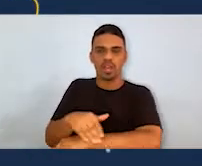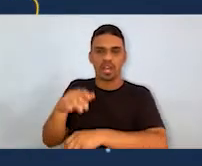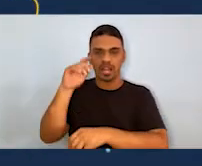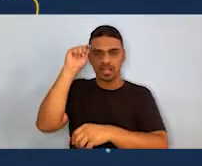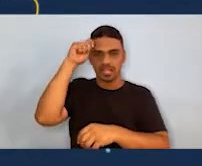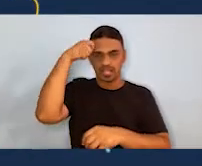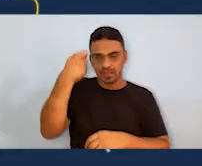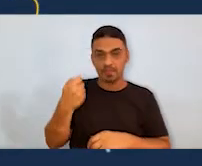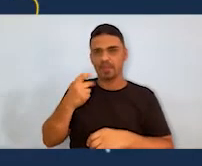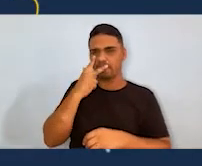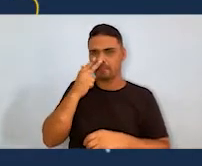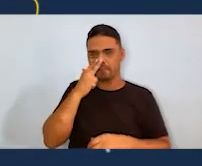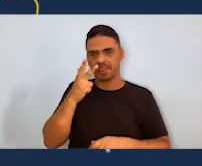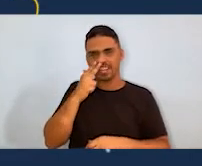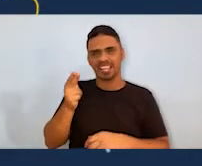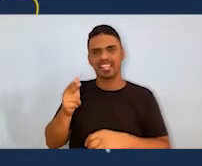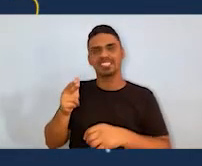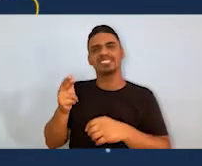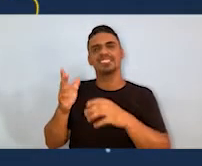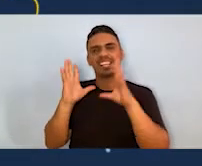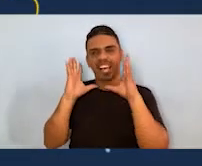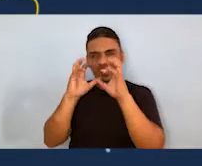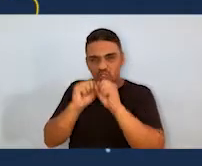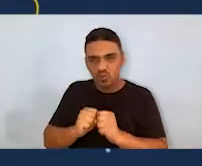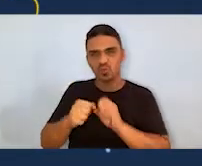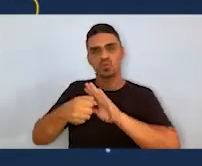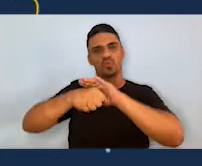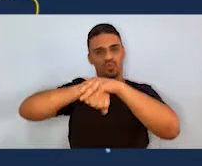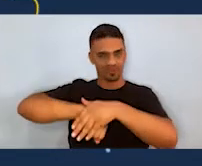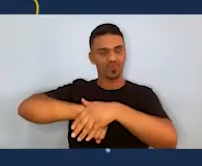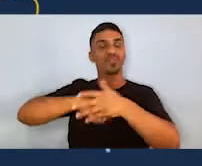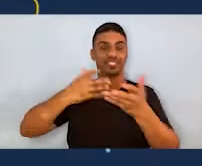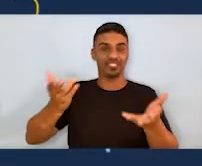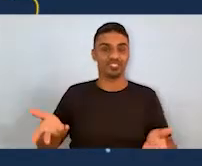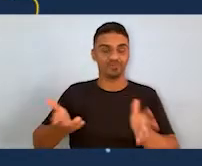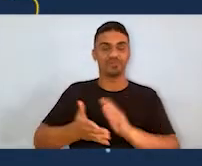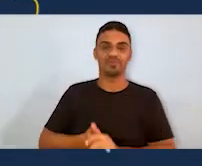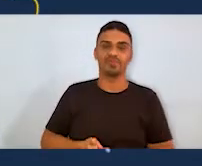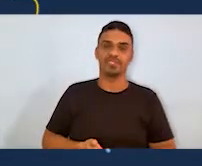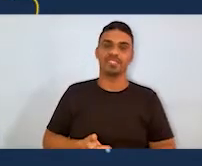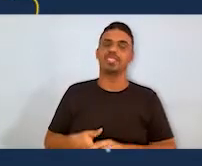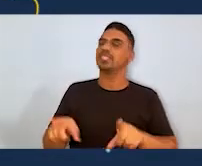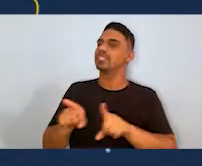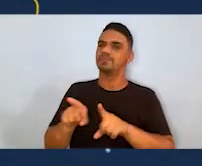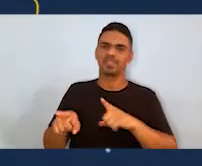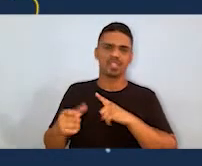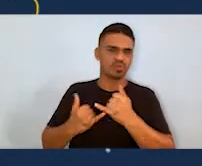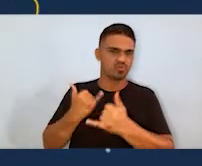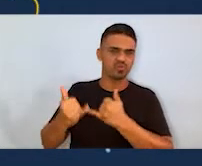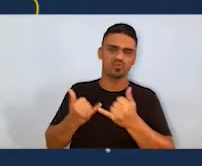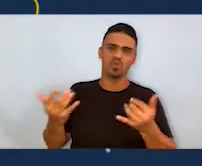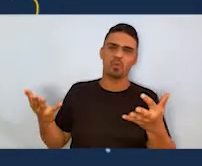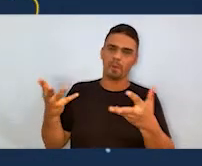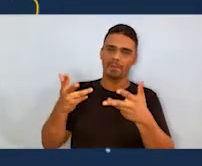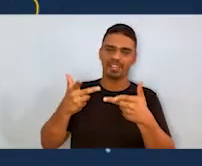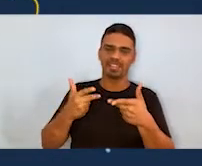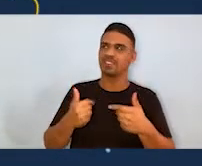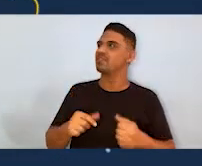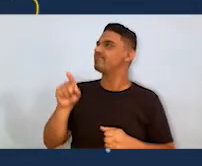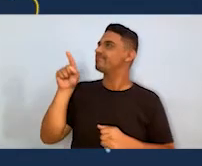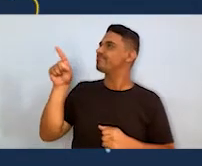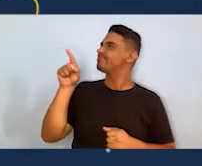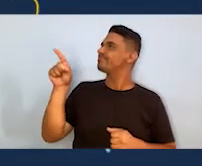noite. E isso é muito legal. Chrono Trigger, eu sempre digo, é um jogo maravilhoso, e para mim Chrono Trigger assim,